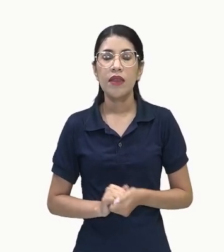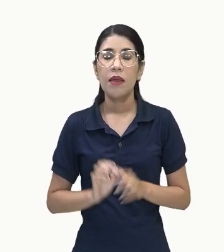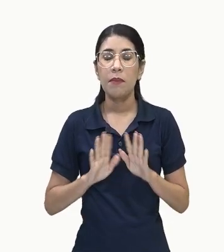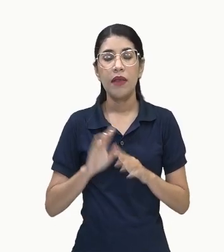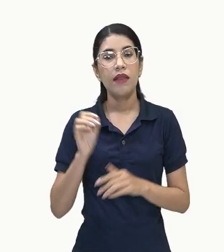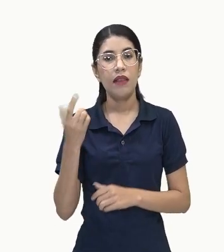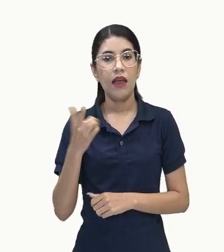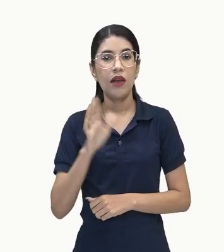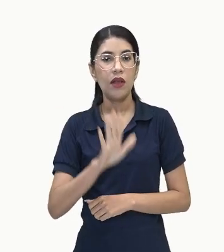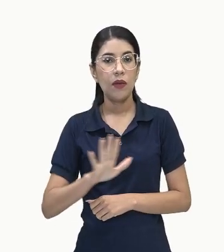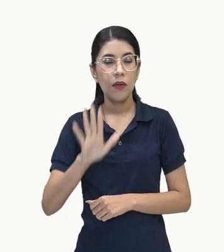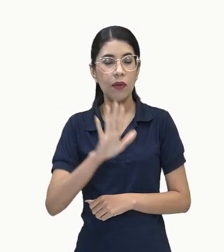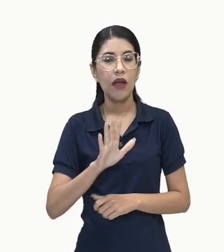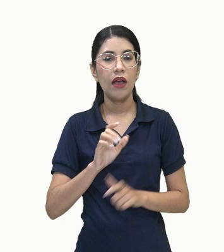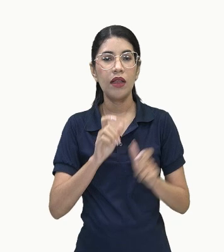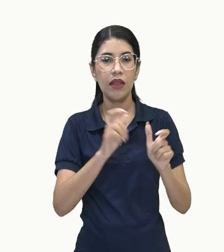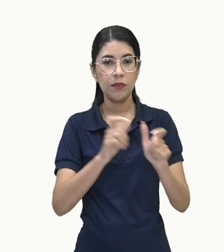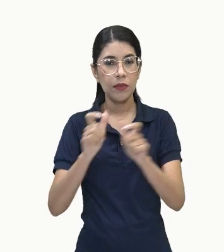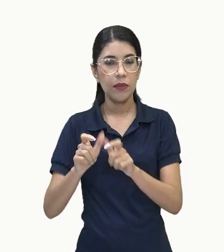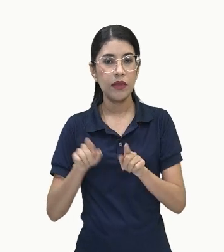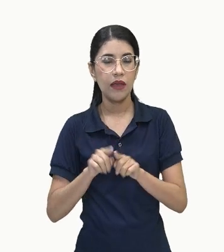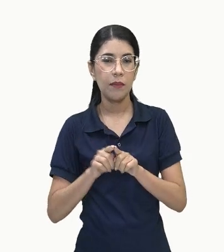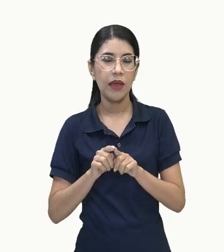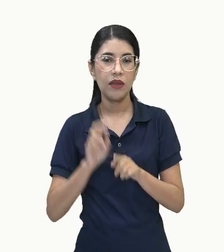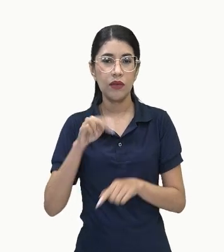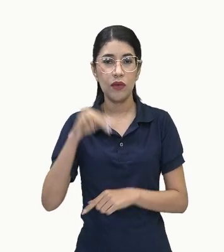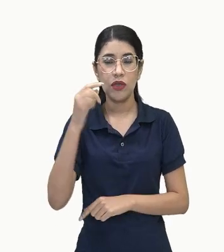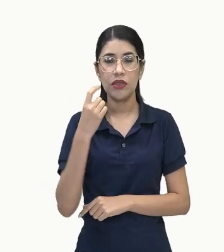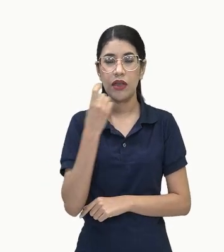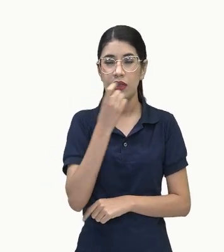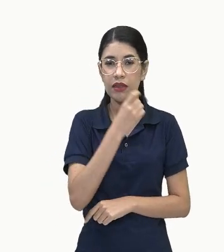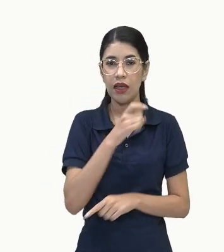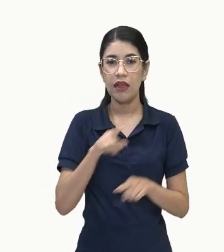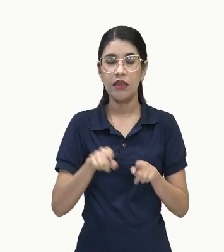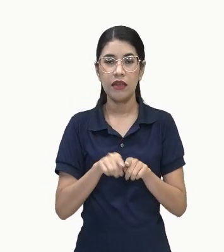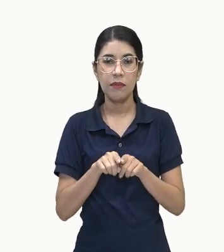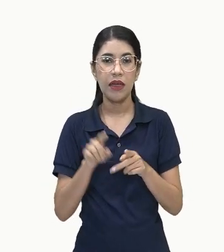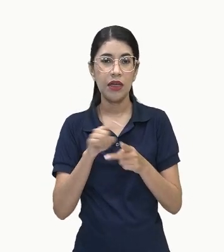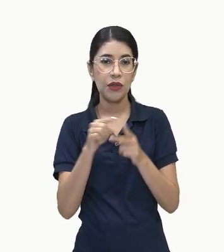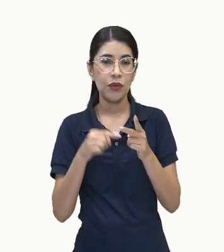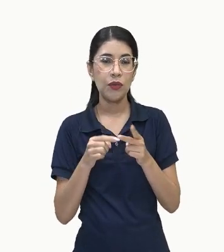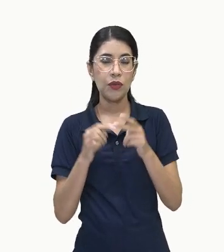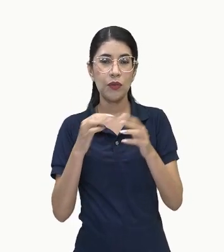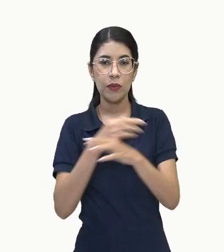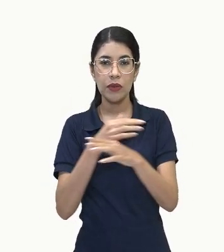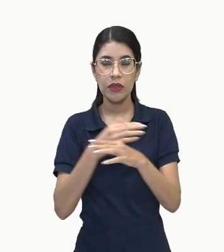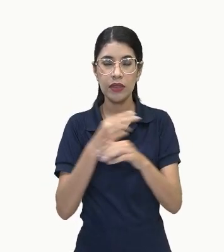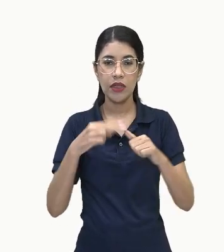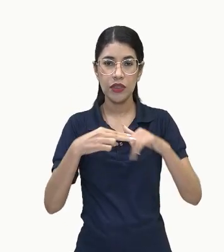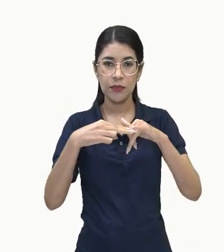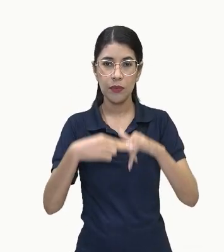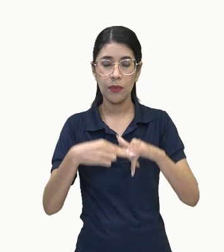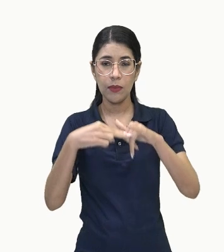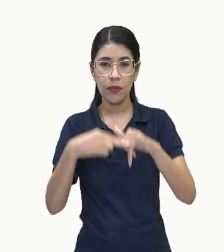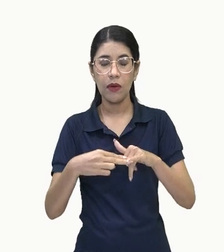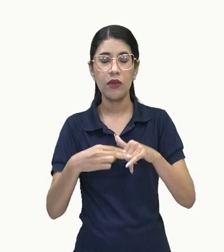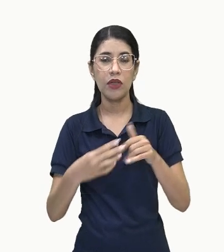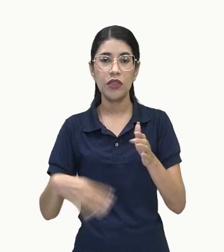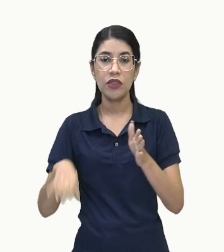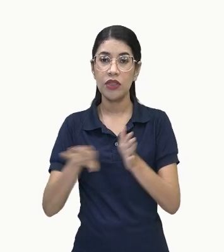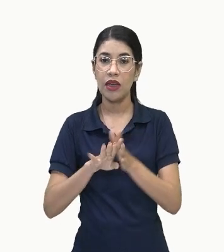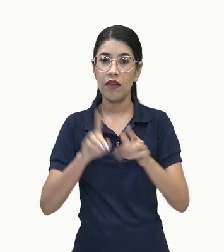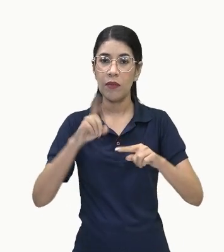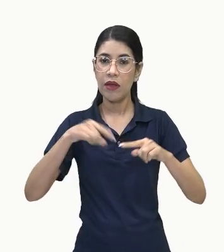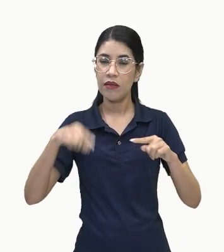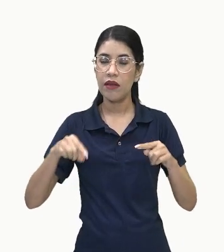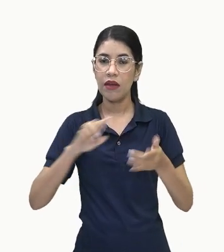outras regiões, como ali no norte da Itália, na região de Gênova e Veneza, que eram portos onde o comércio chegava